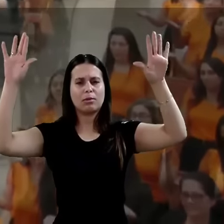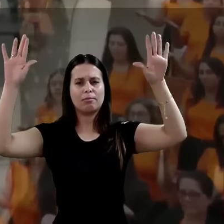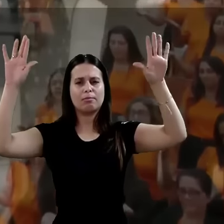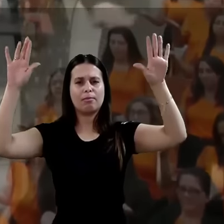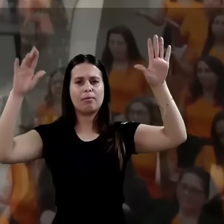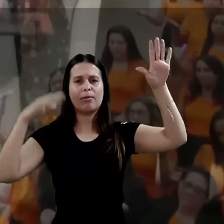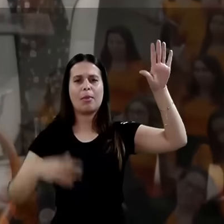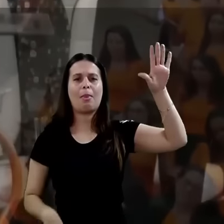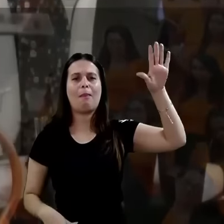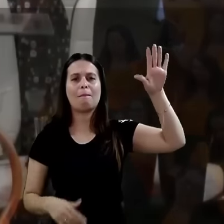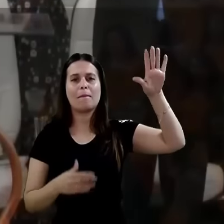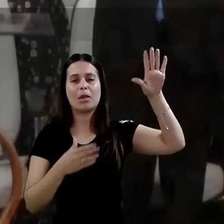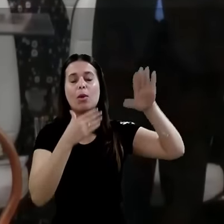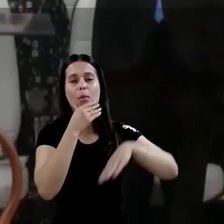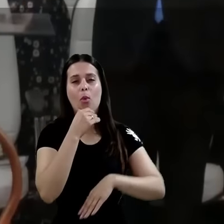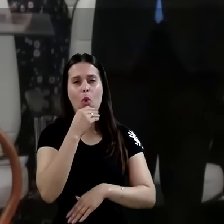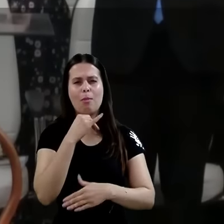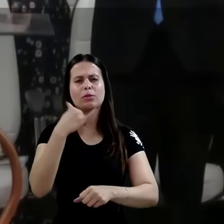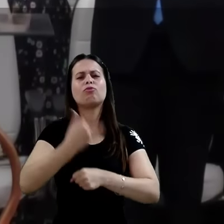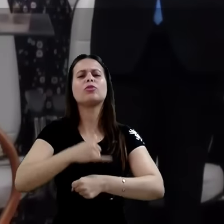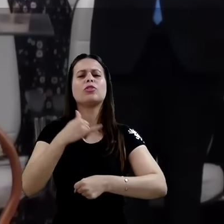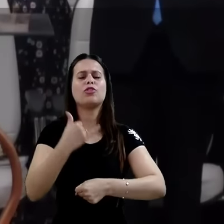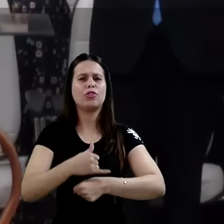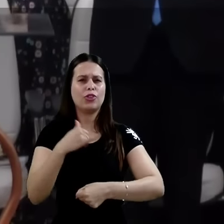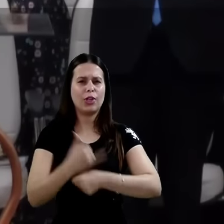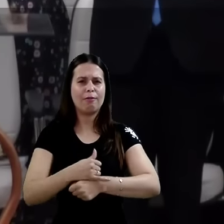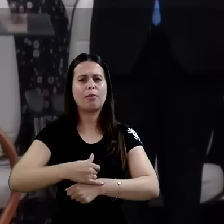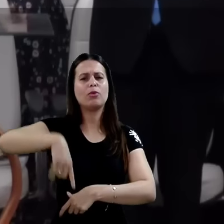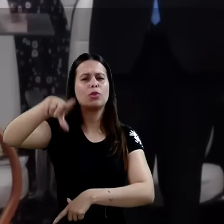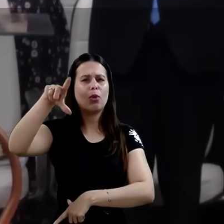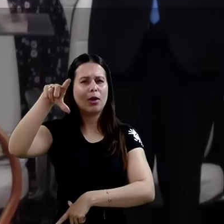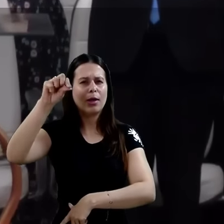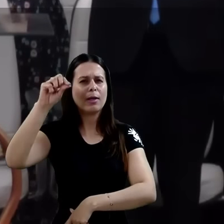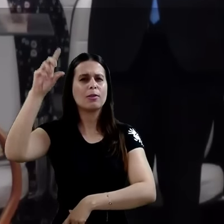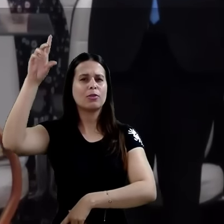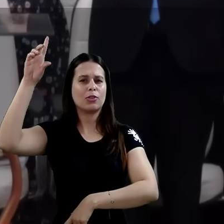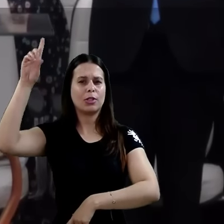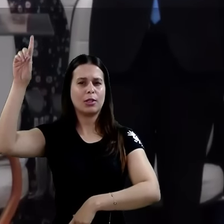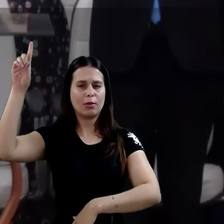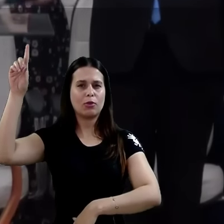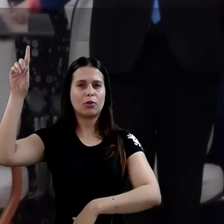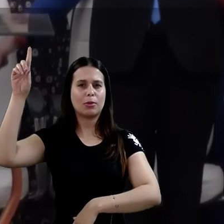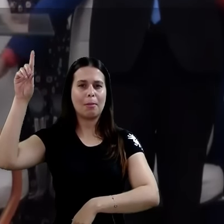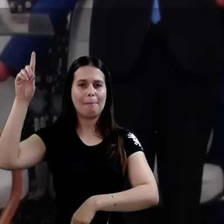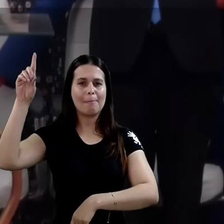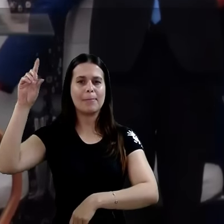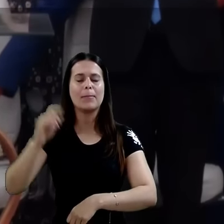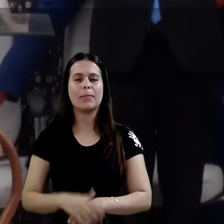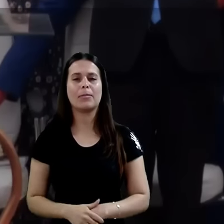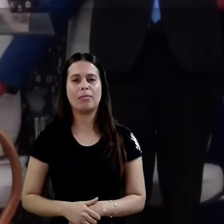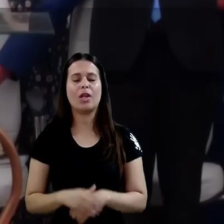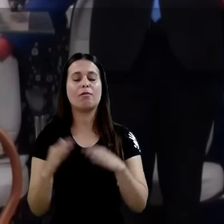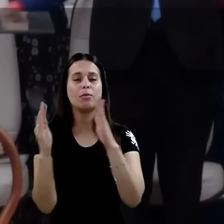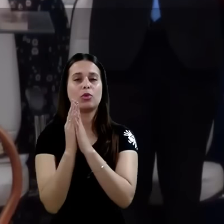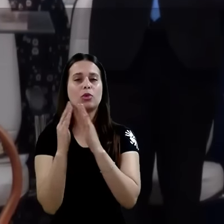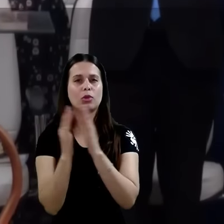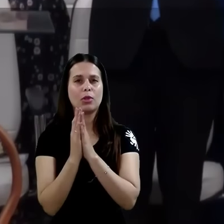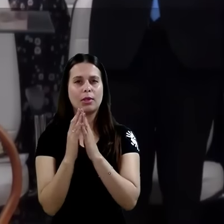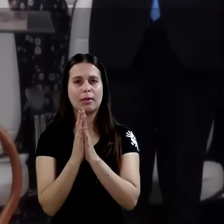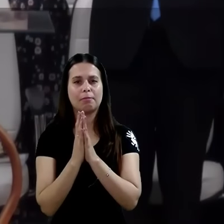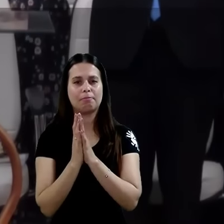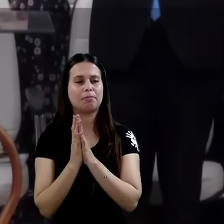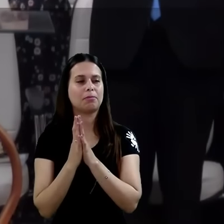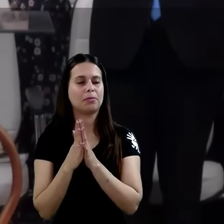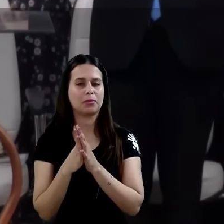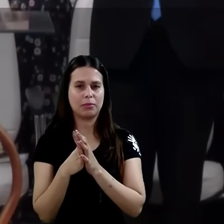como cabeça da família como escolhido de Deus para estar à frente da obra do senhor nós vamos orar e nesse